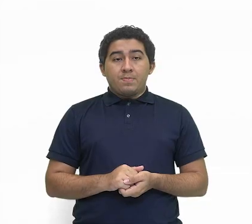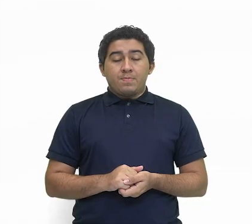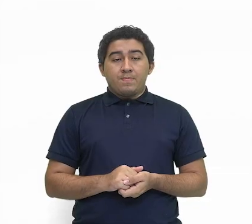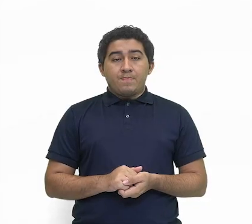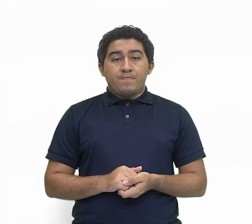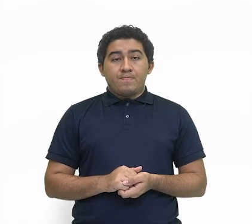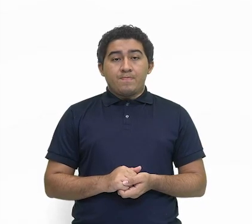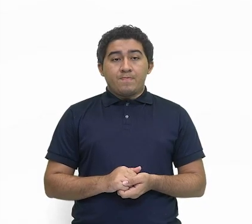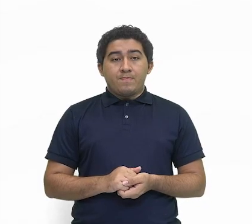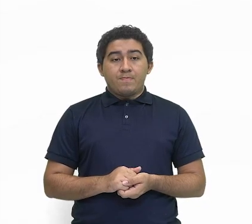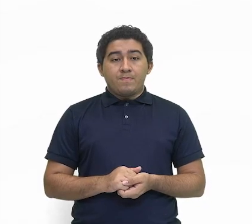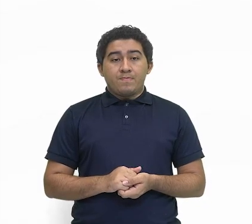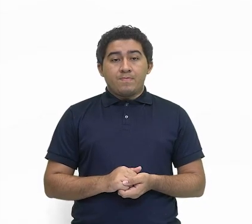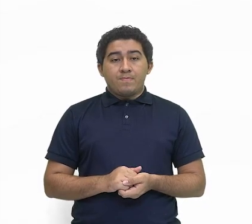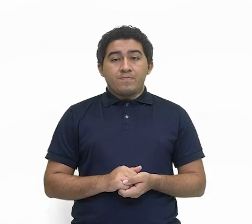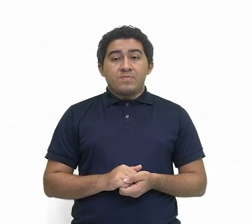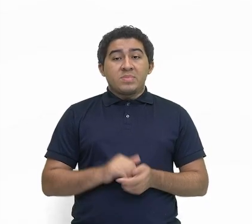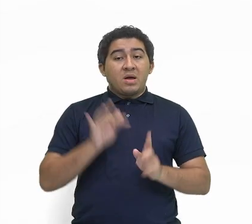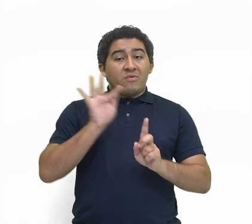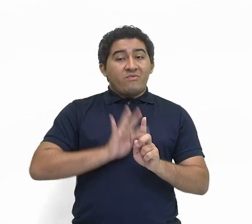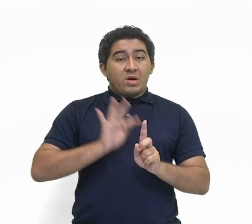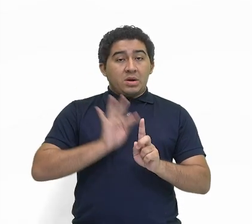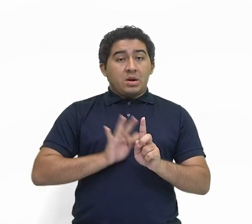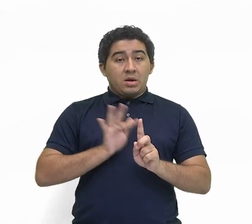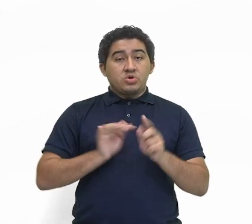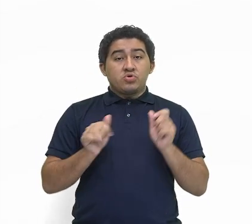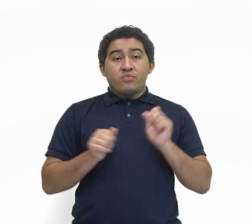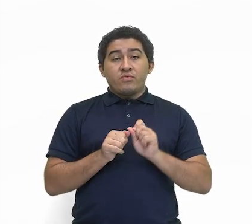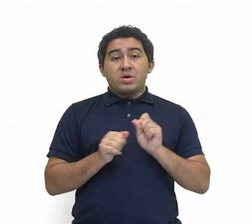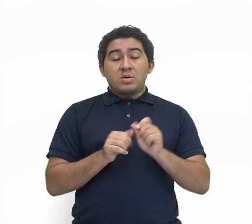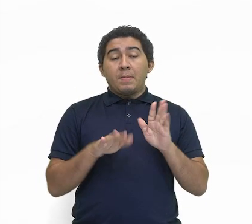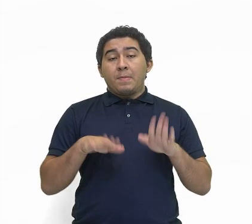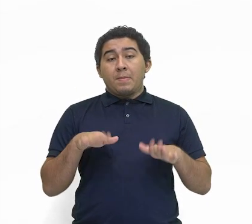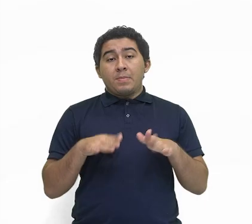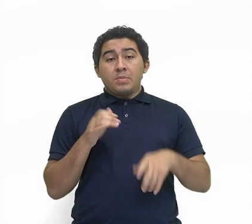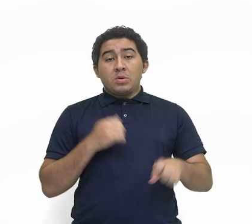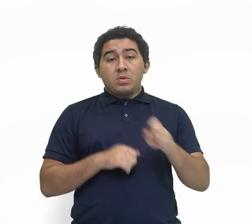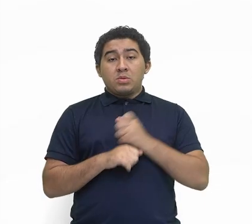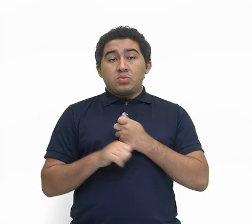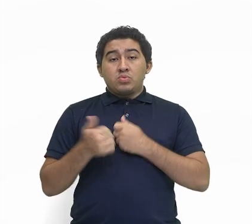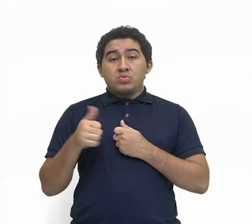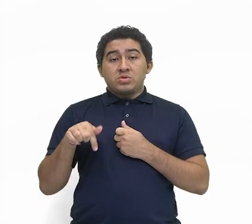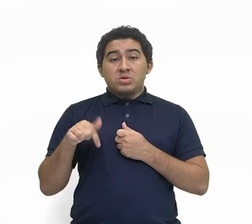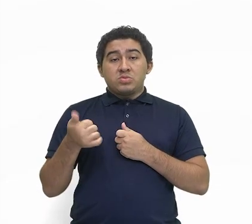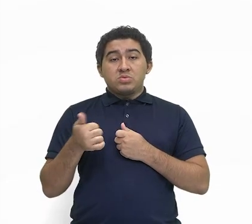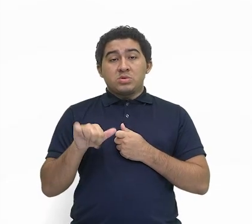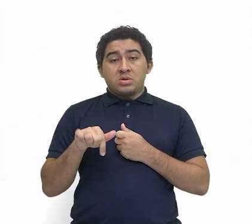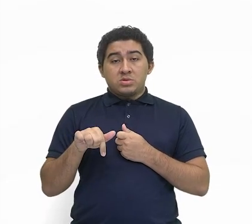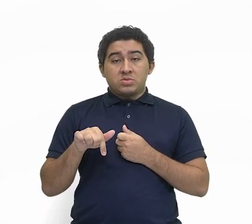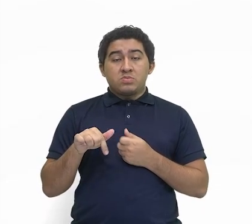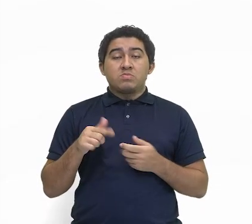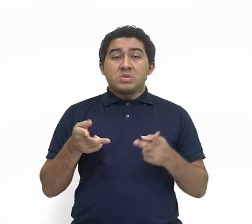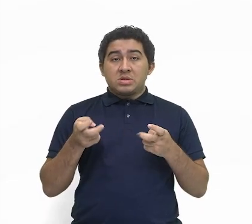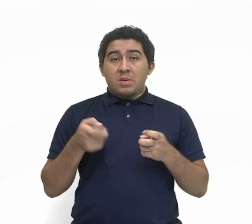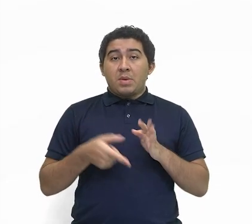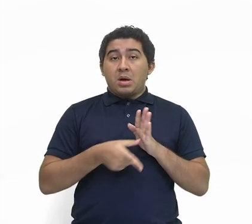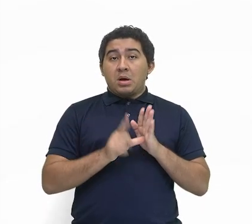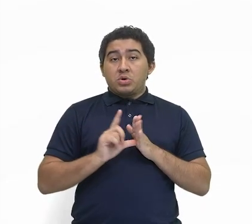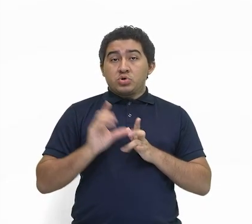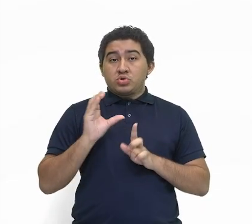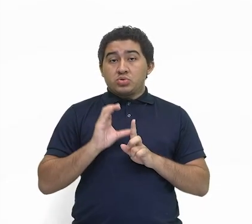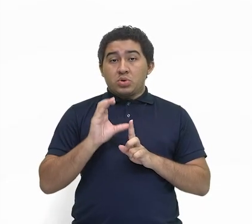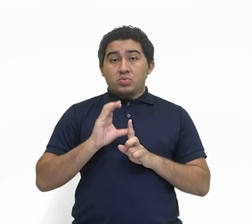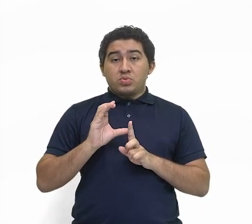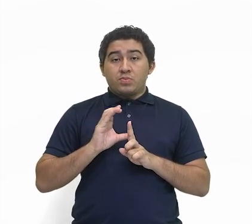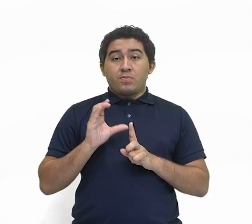A escala Fahrenheit, ela foi construída por volta de 1717, veja, antes da escala